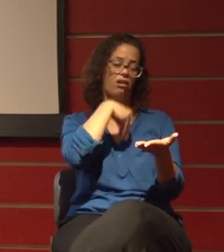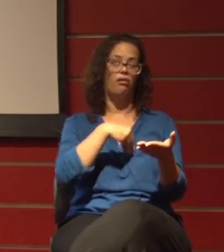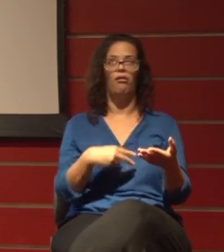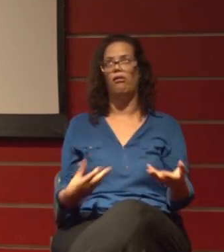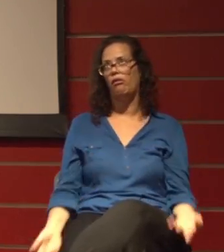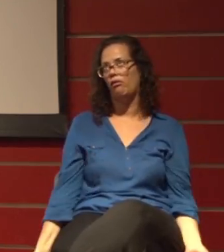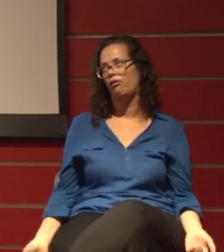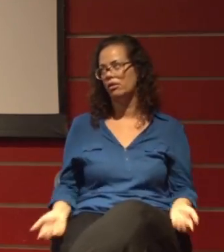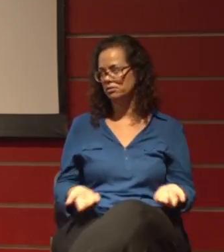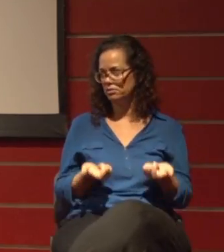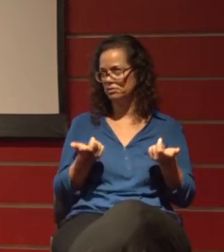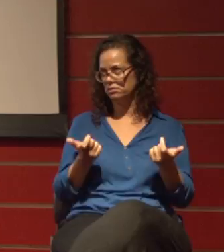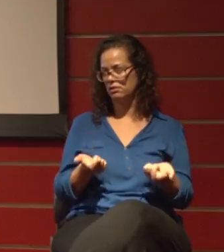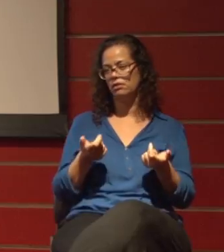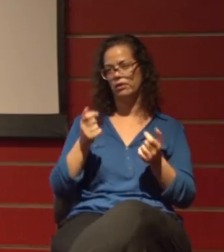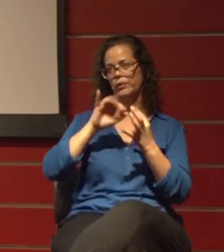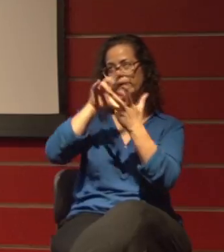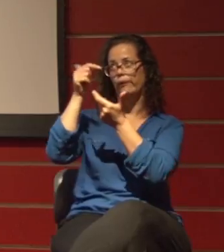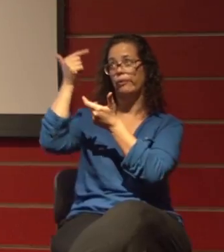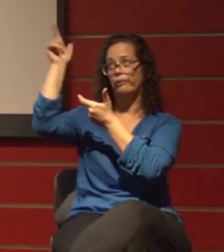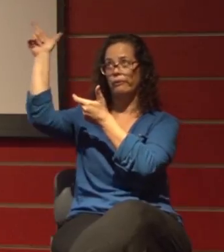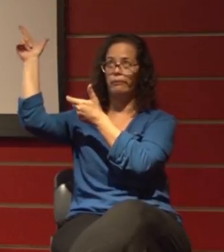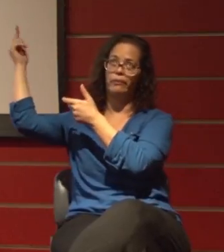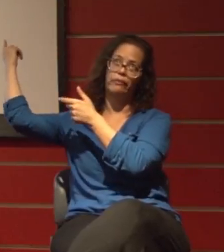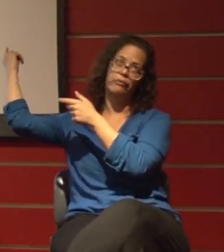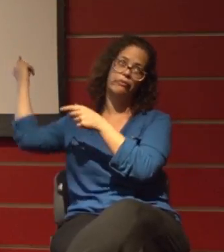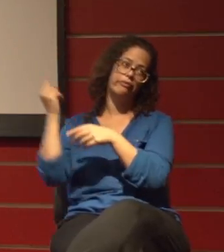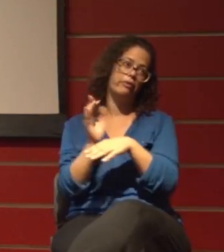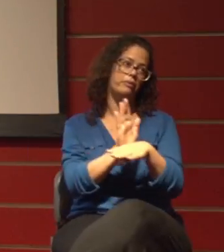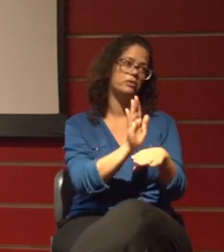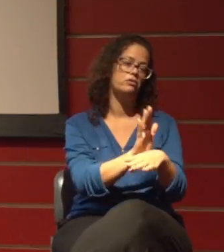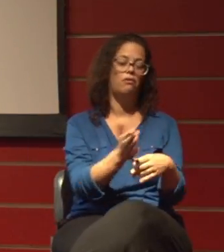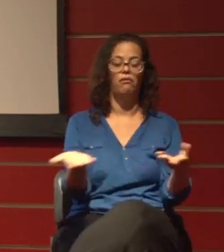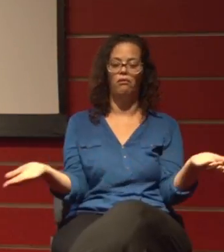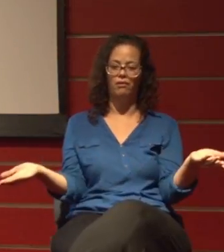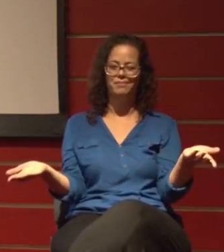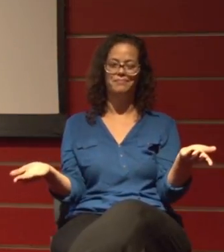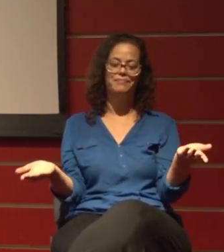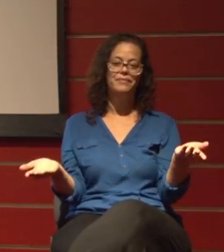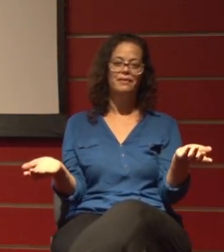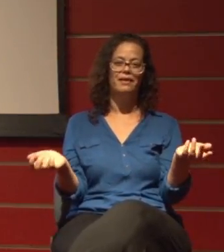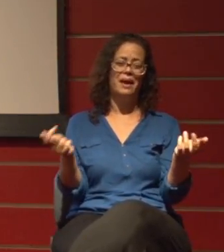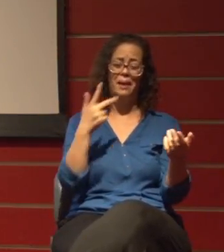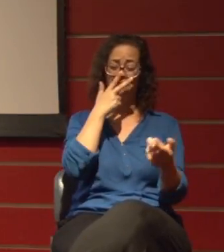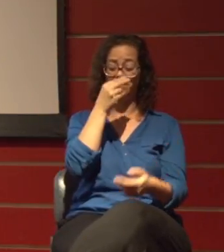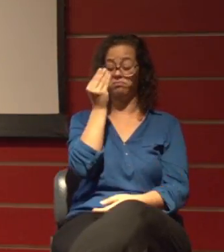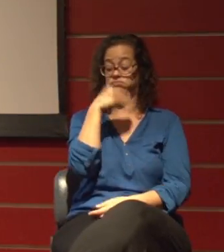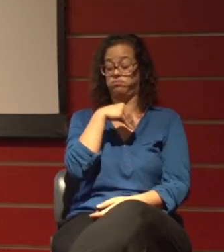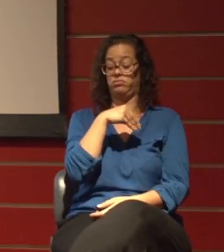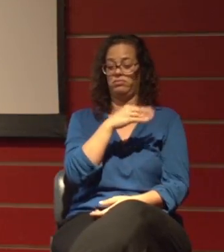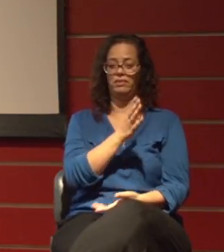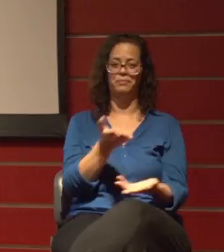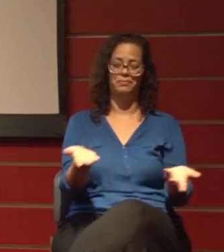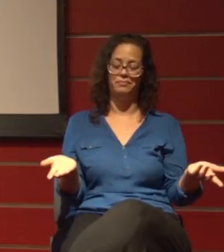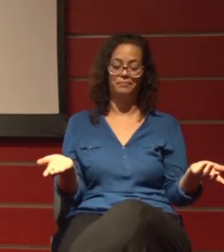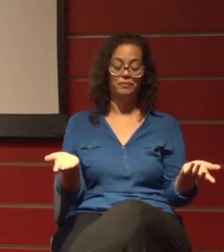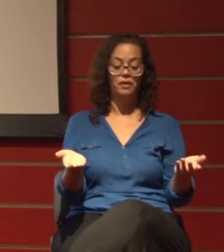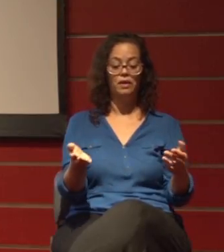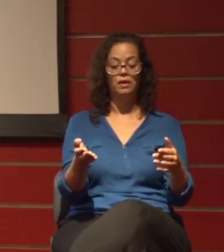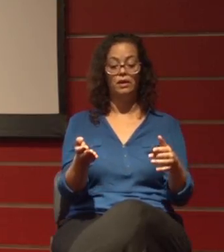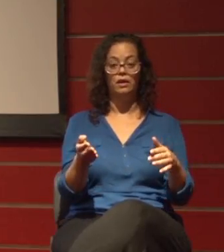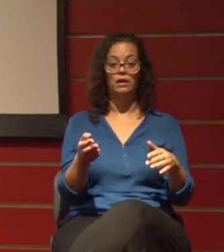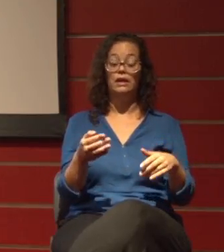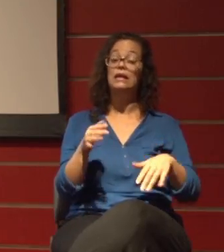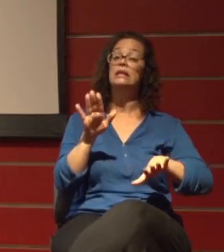algo do mundo Gente pelo amor de Deus né É É eh é é é um recurso preguiçoso né de A não ser que